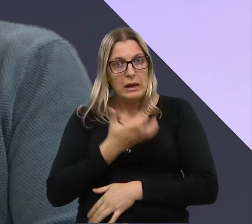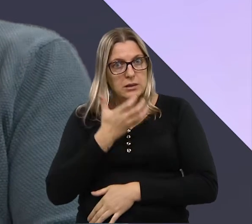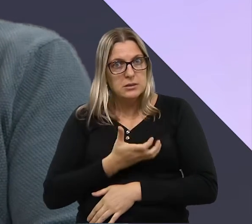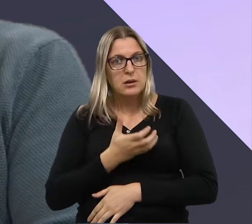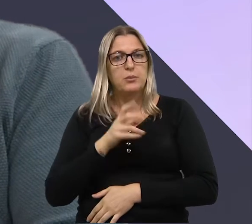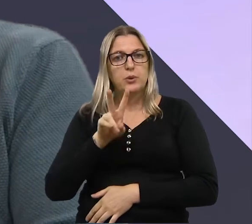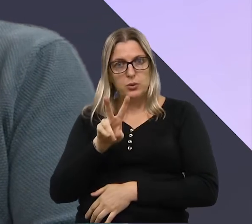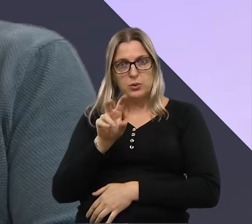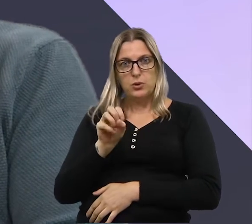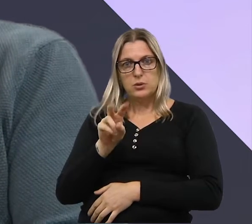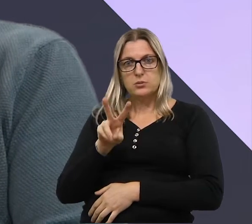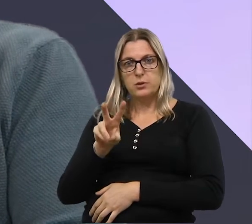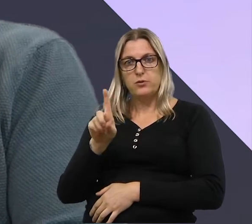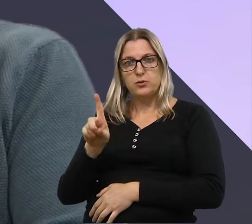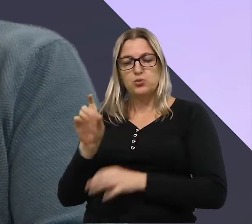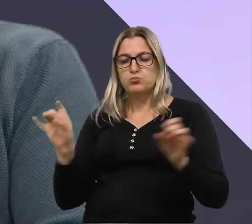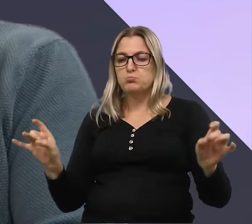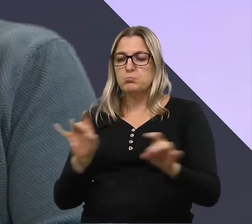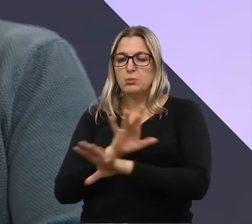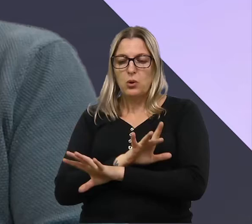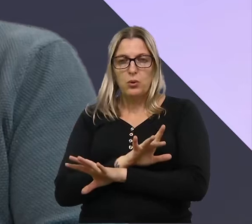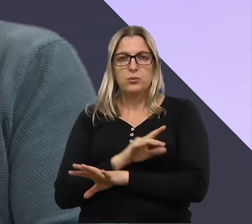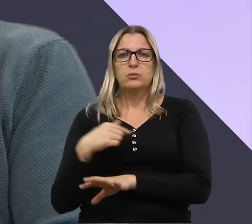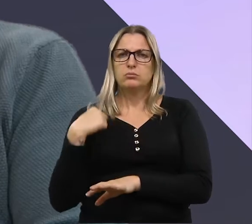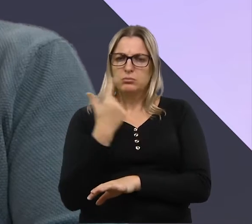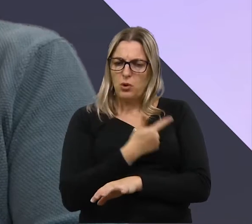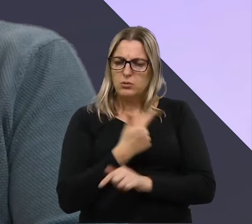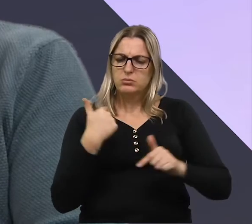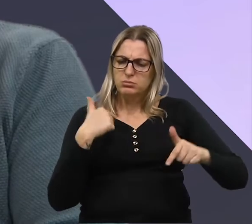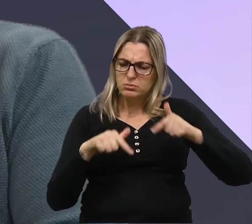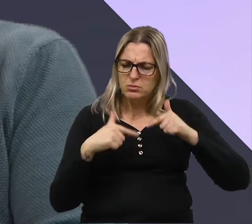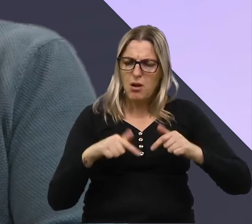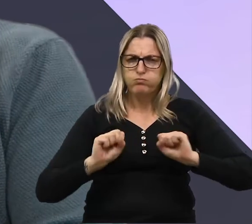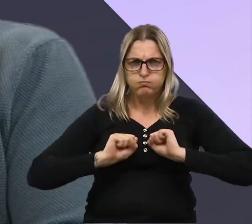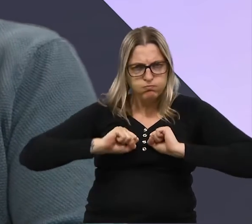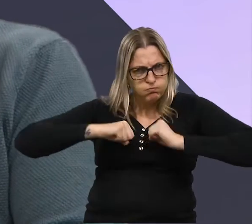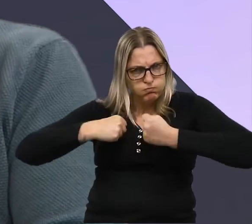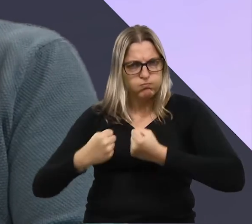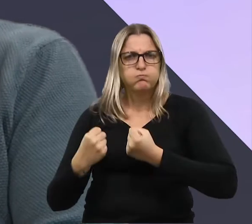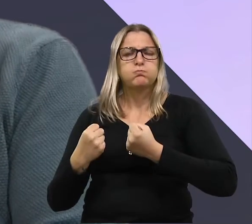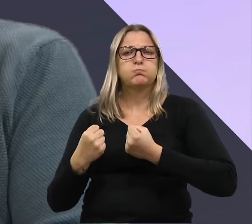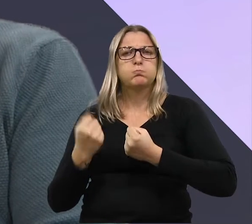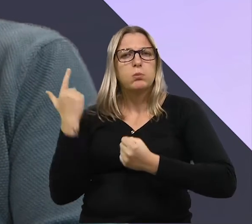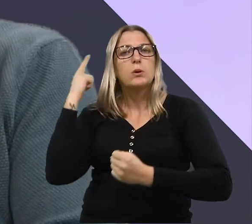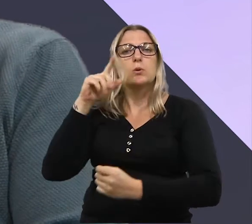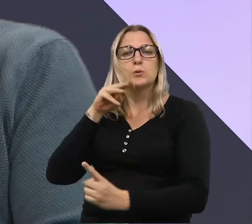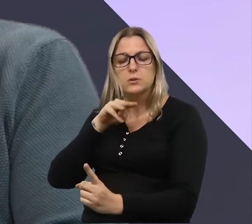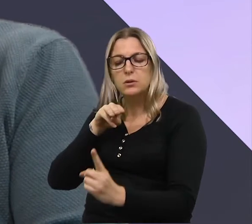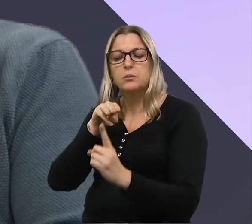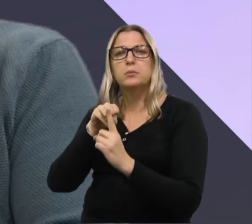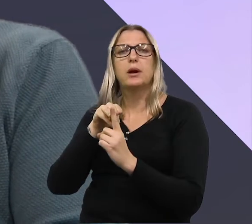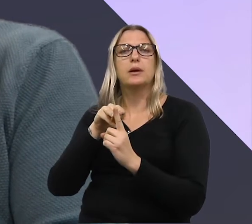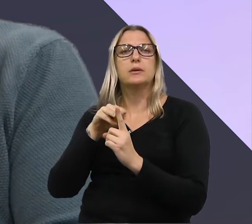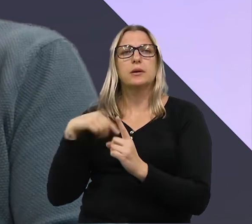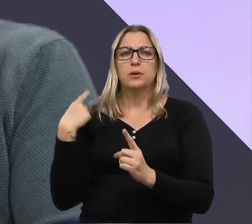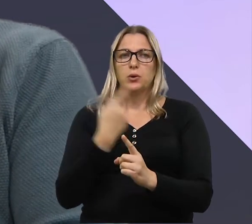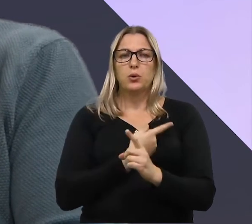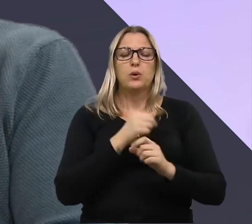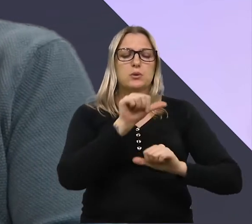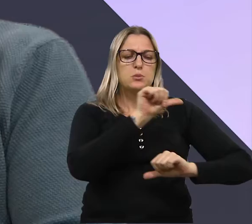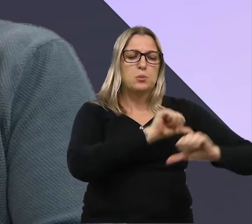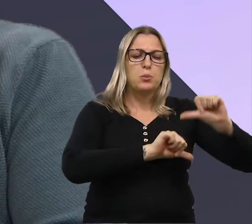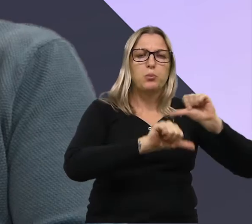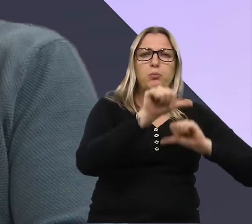ano até dezembro e estamos trabalhando fortemente para isso a nós temos esta meta nós mudamos todo o